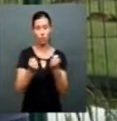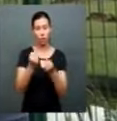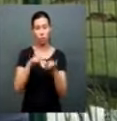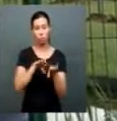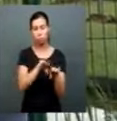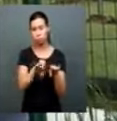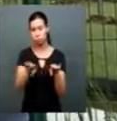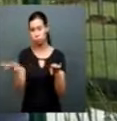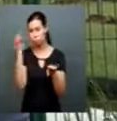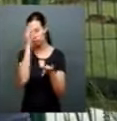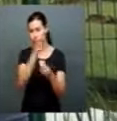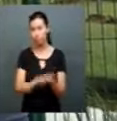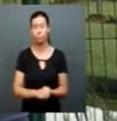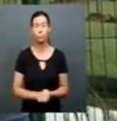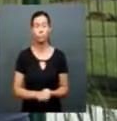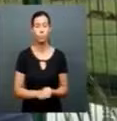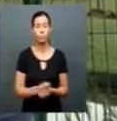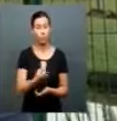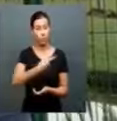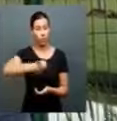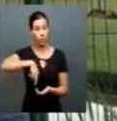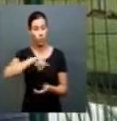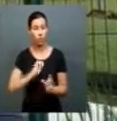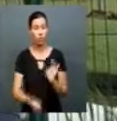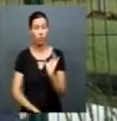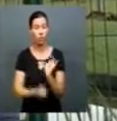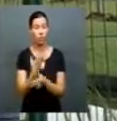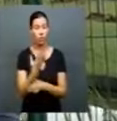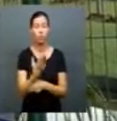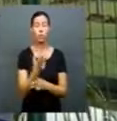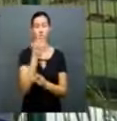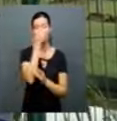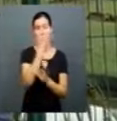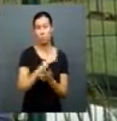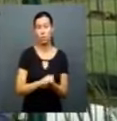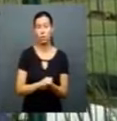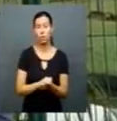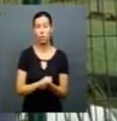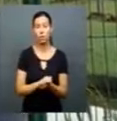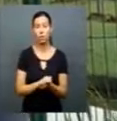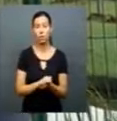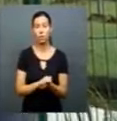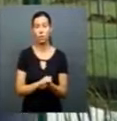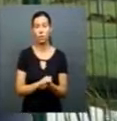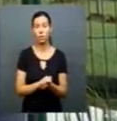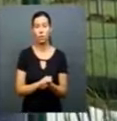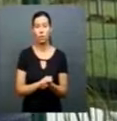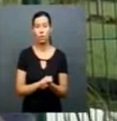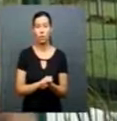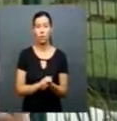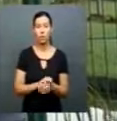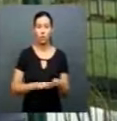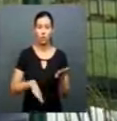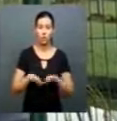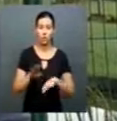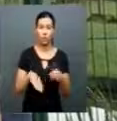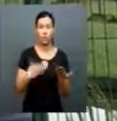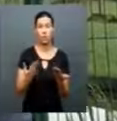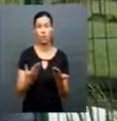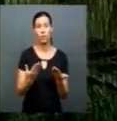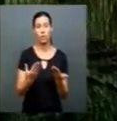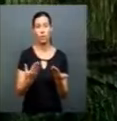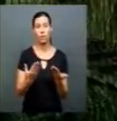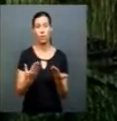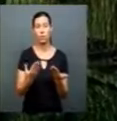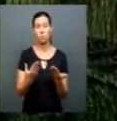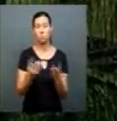de automatizar esses processos, que era algo que era muito hoje usado no papel, que você joga no lixo, desperdiça, meio ambiente,